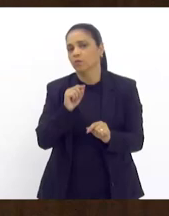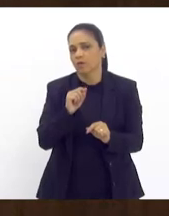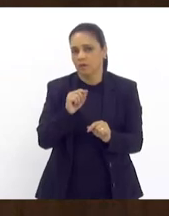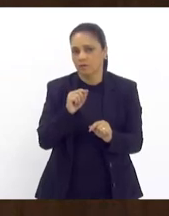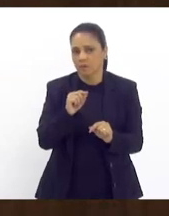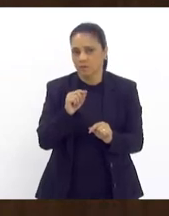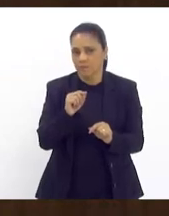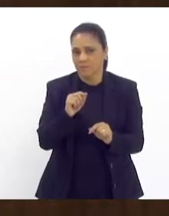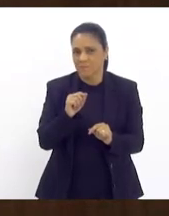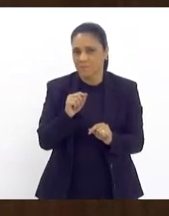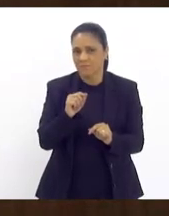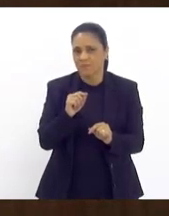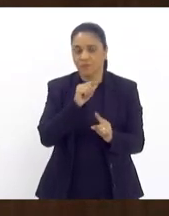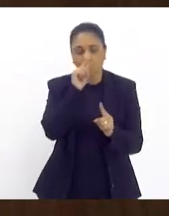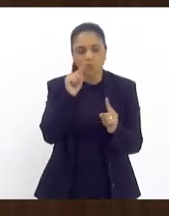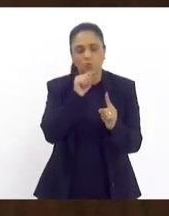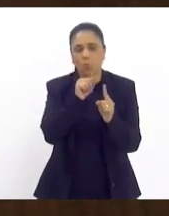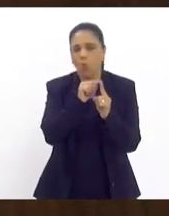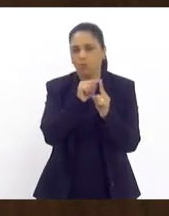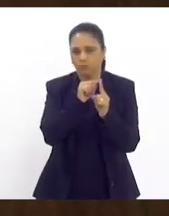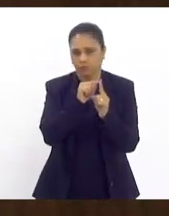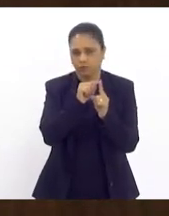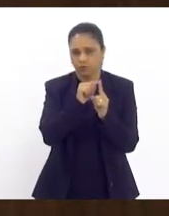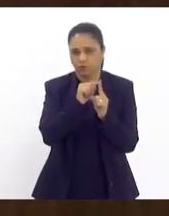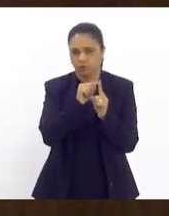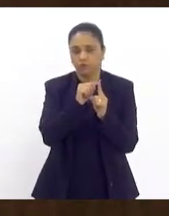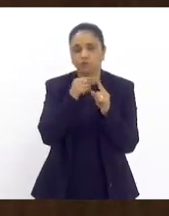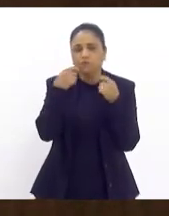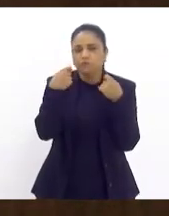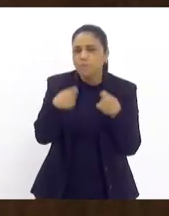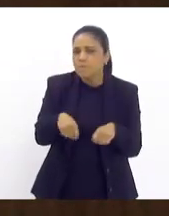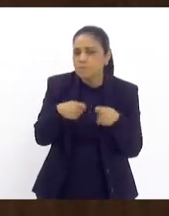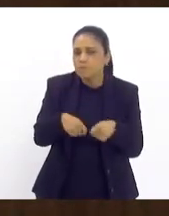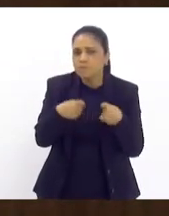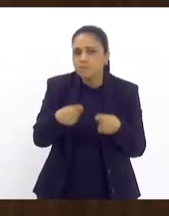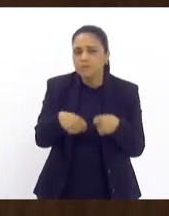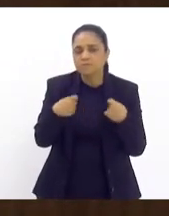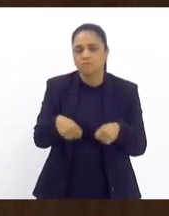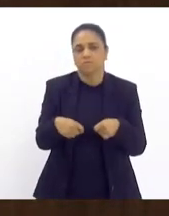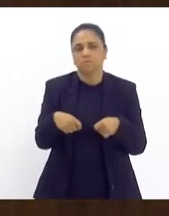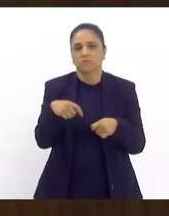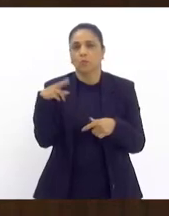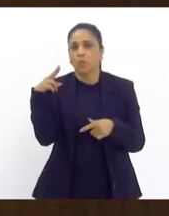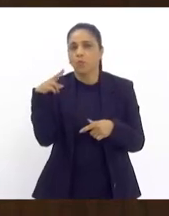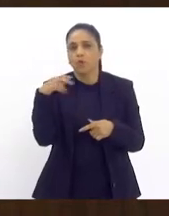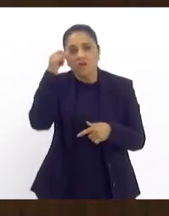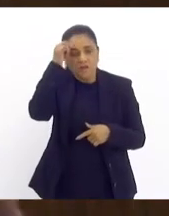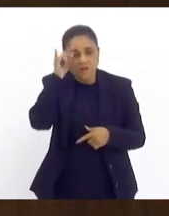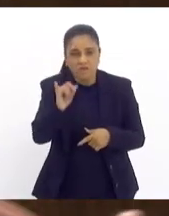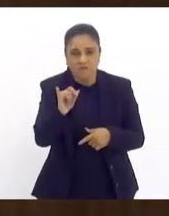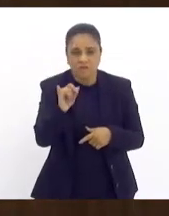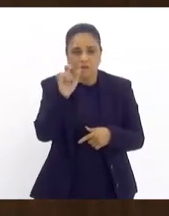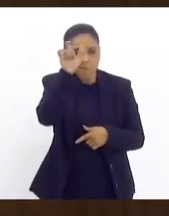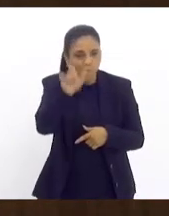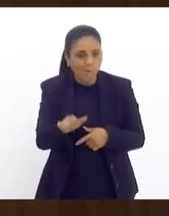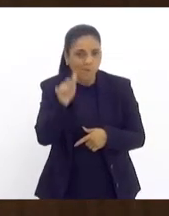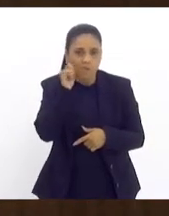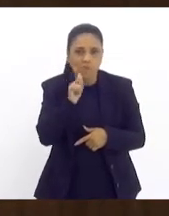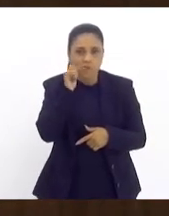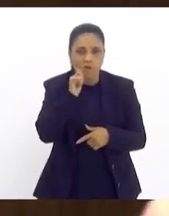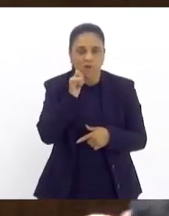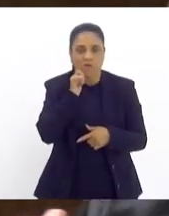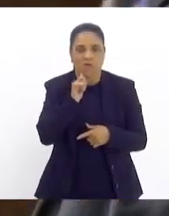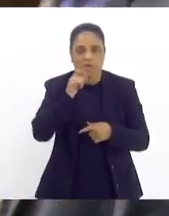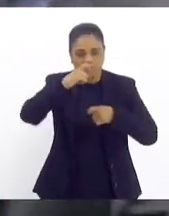muito objetiva a necessidade de evitar que as mulheres sejam molestadas